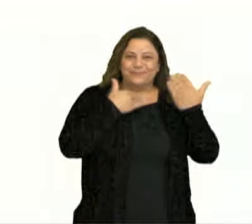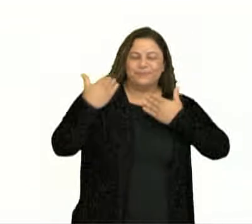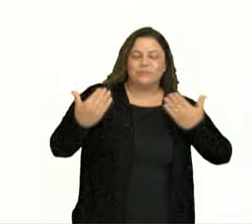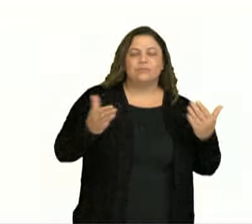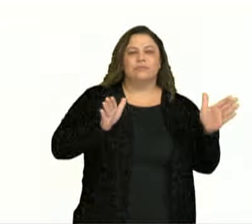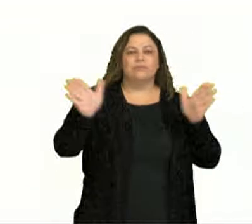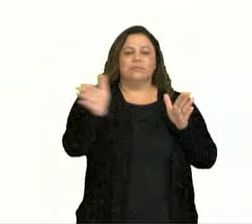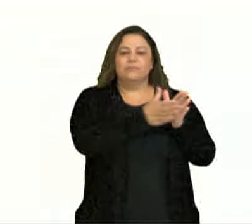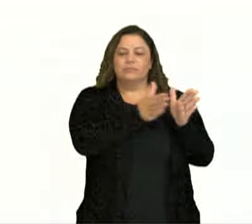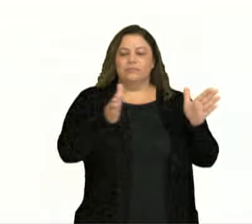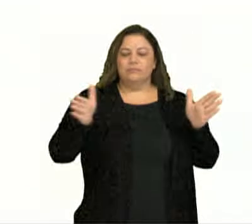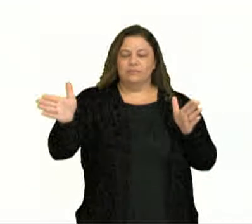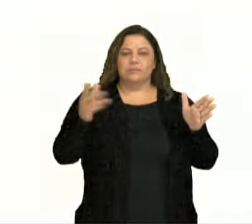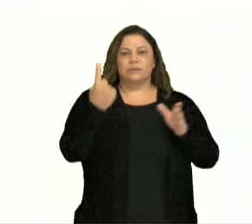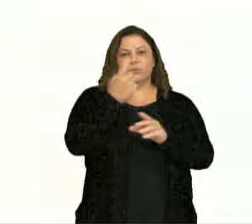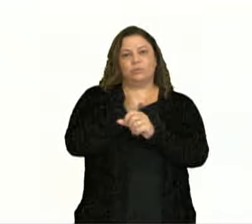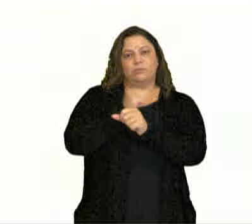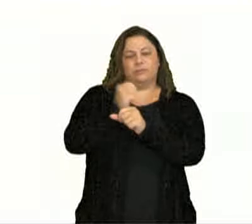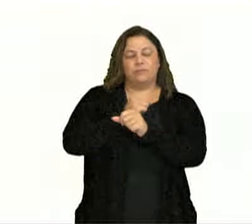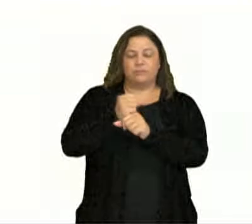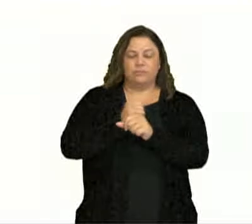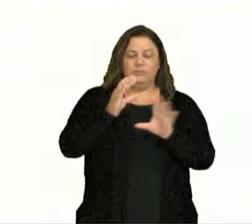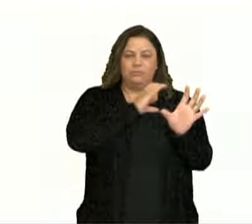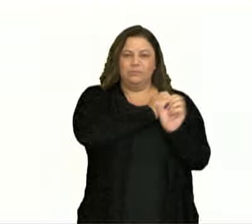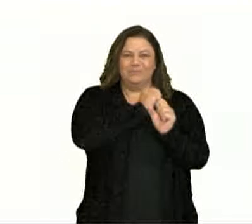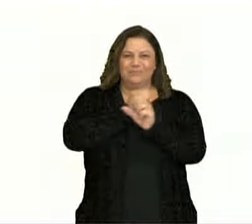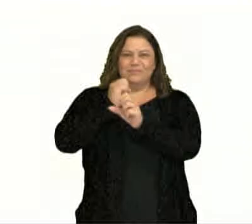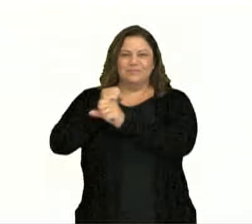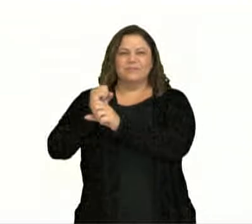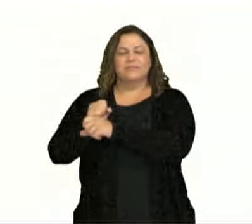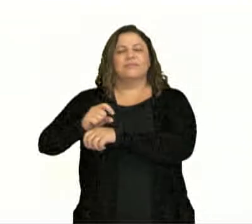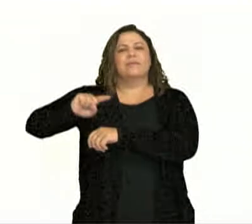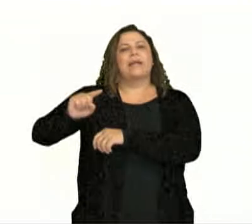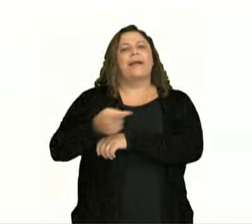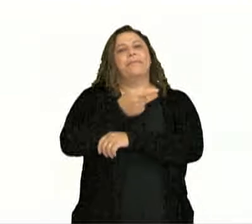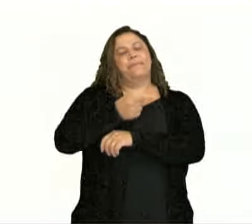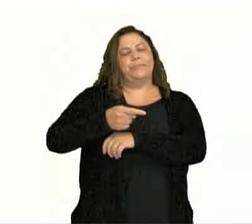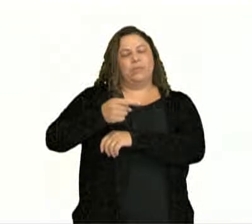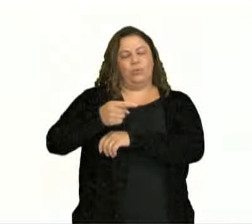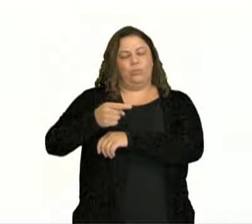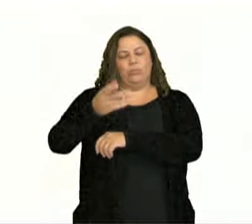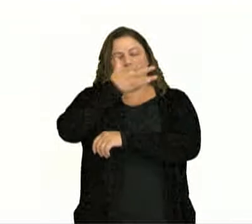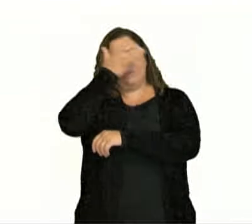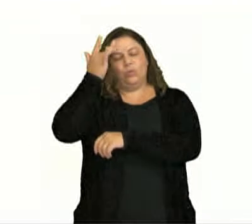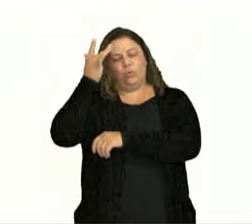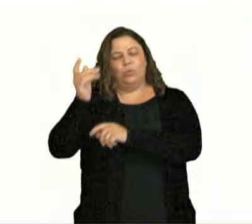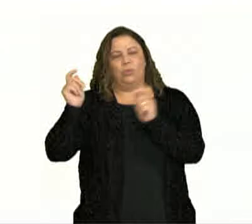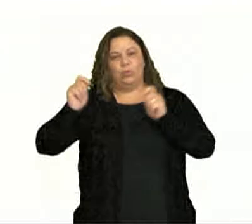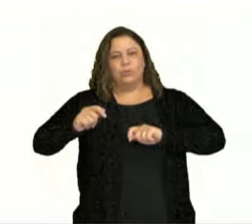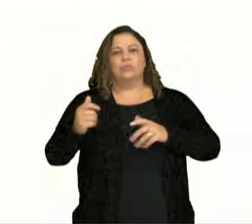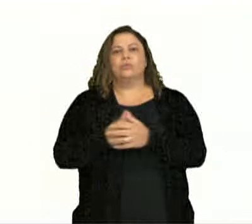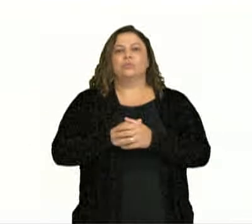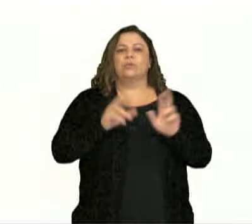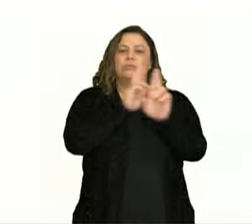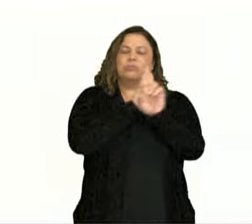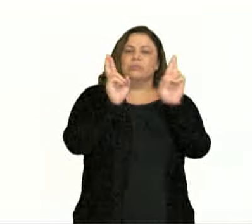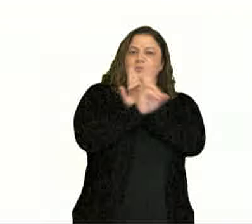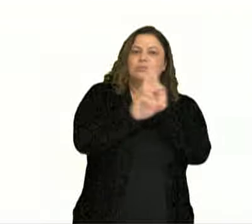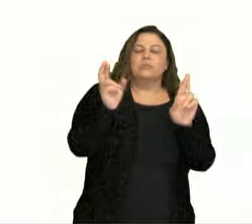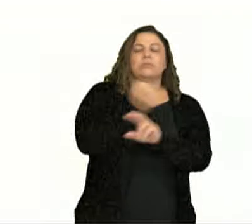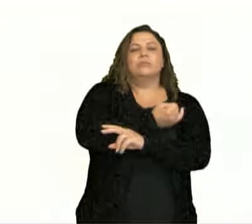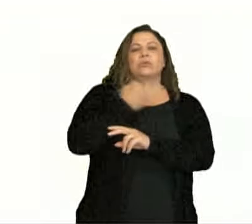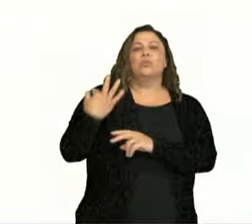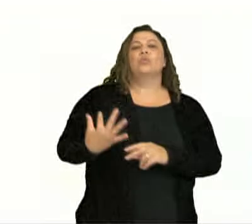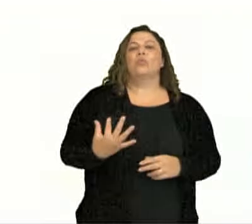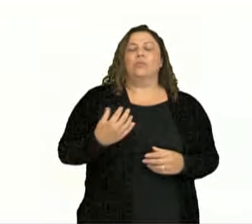no período de um ano. Essa taxa é calculada a cada 1000 habitantes e reflete a relação entre o número de